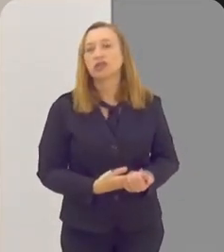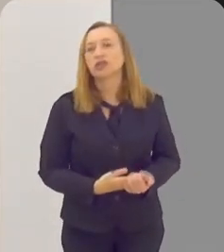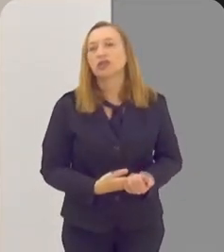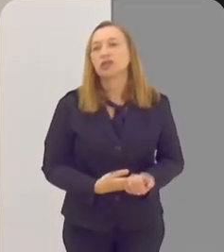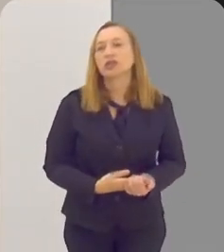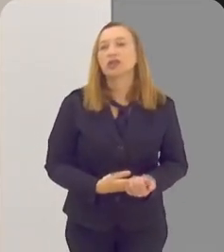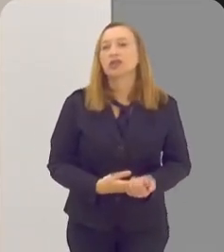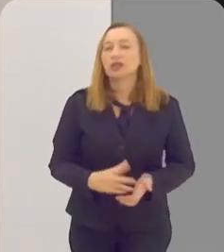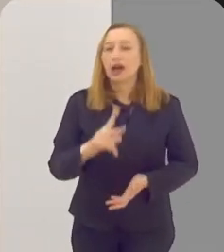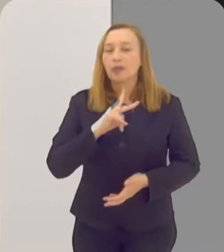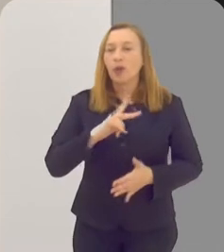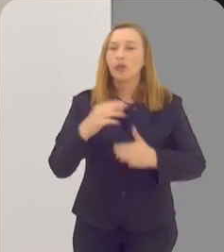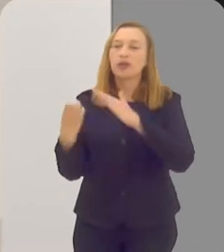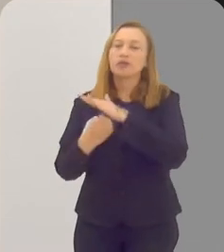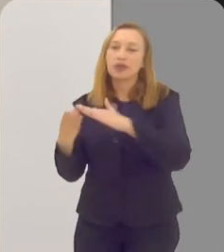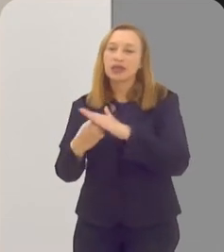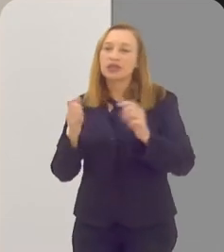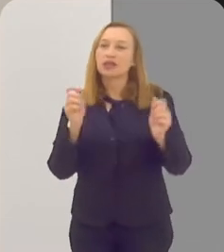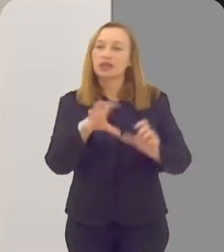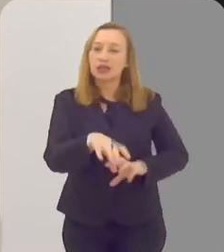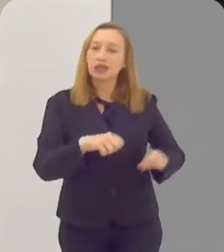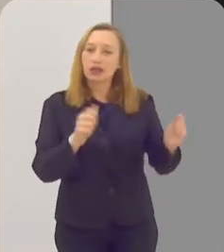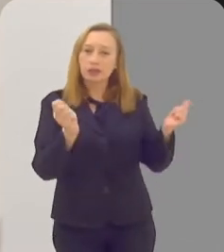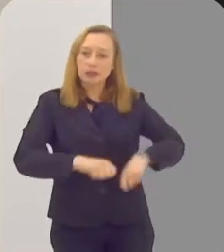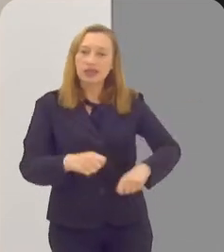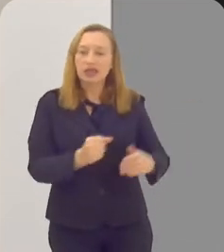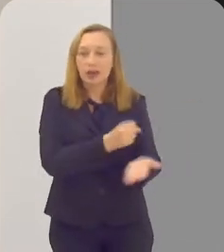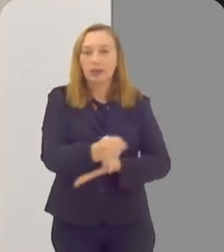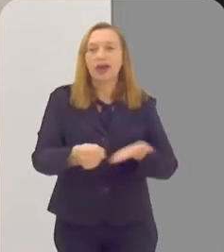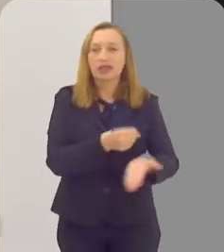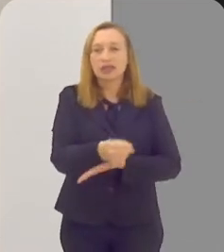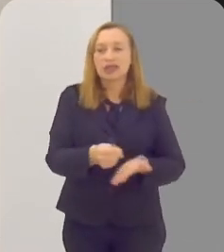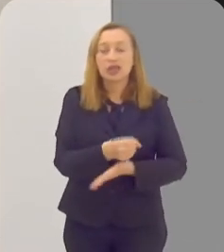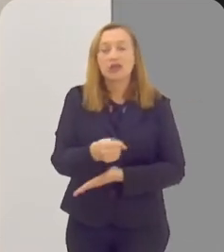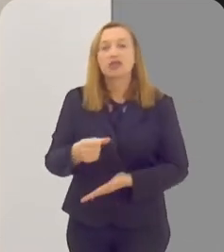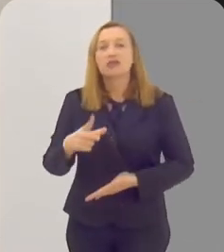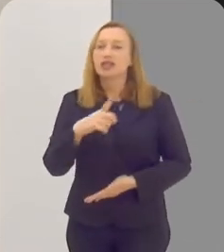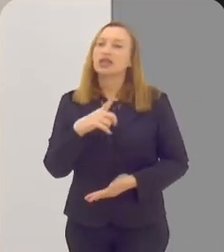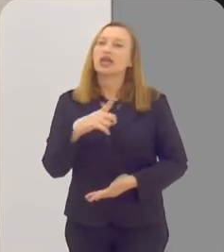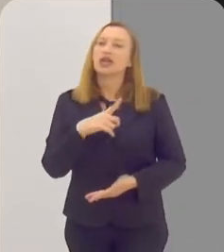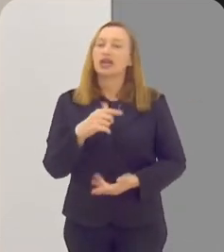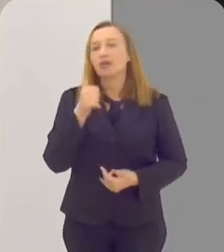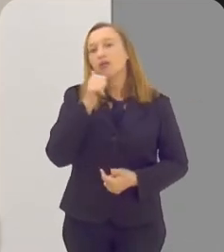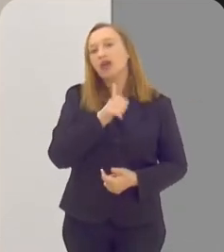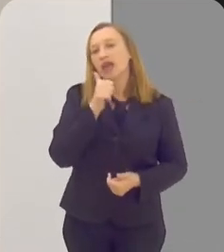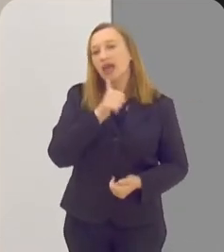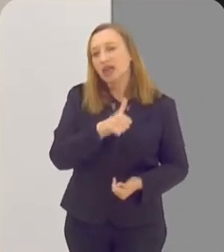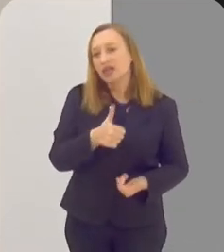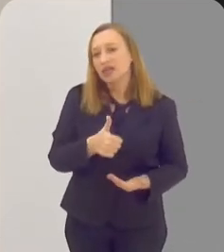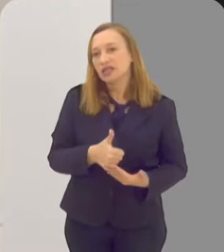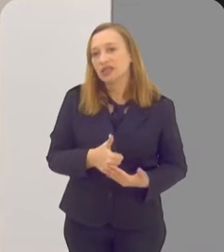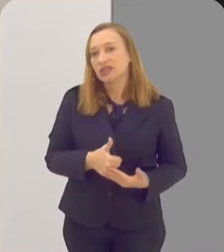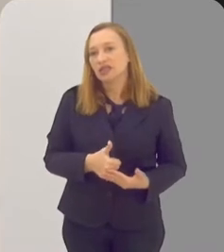que isso tem que partir da própria empresa, de capacitar a sua base, e aí você vai ter